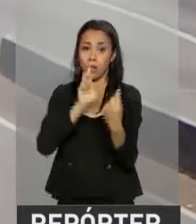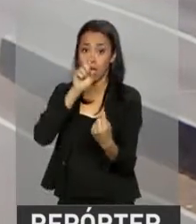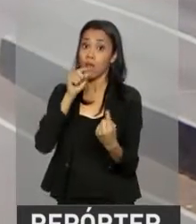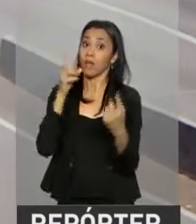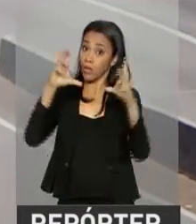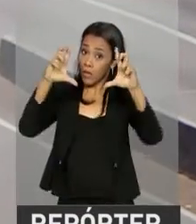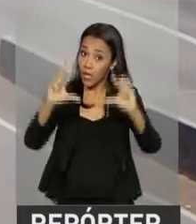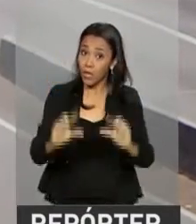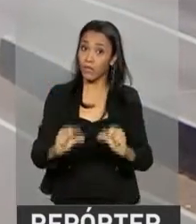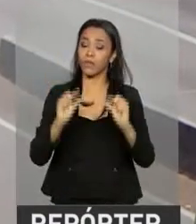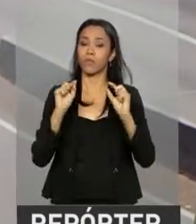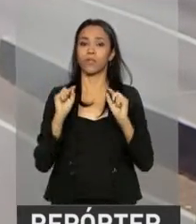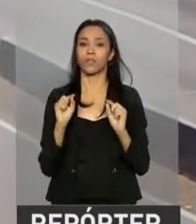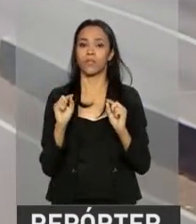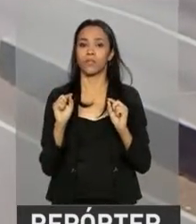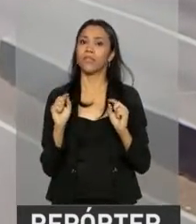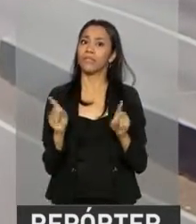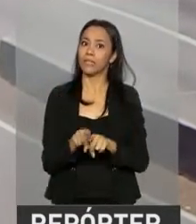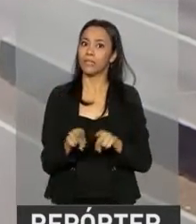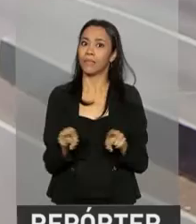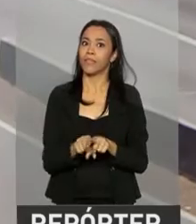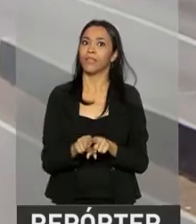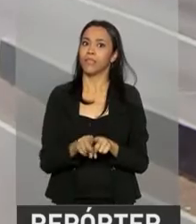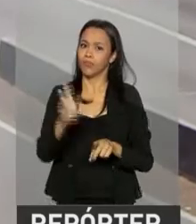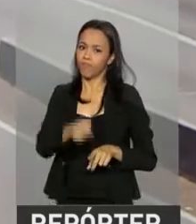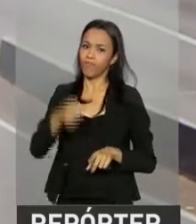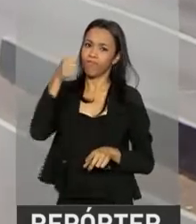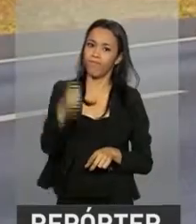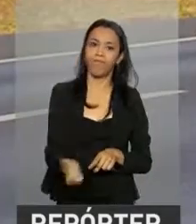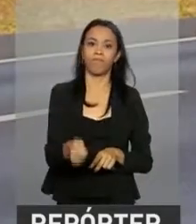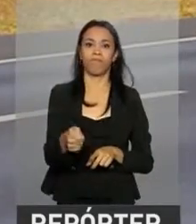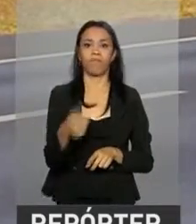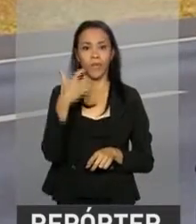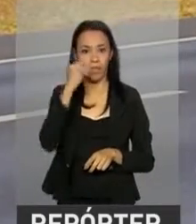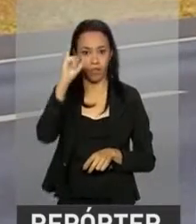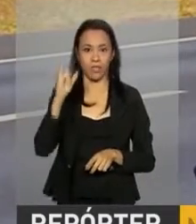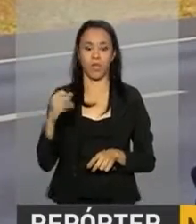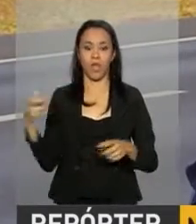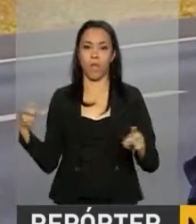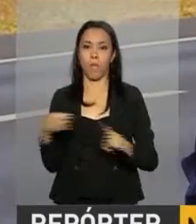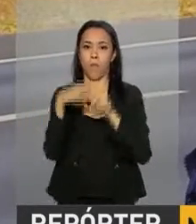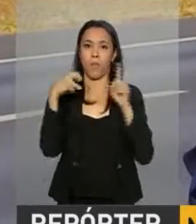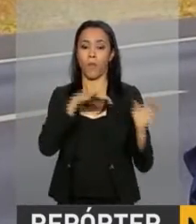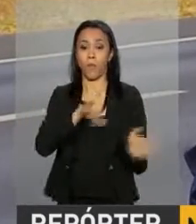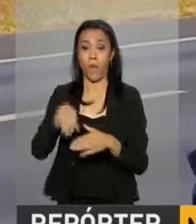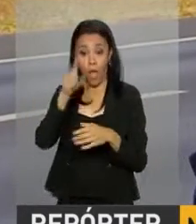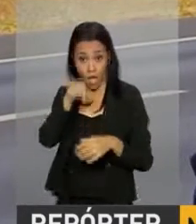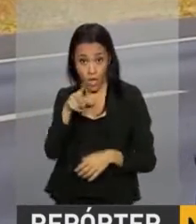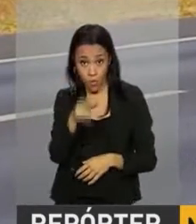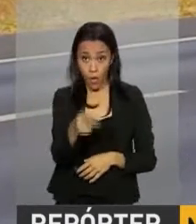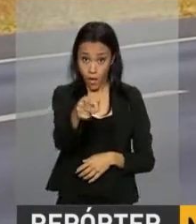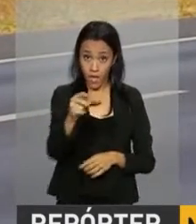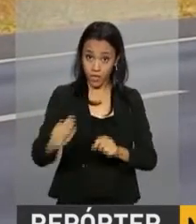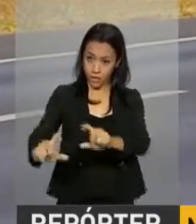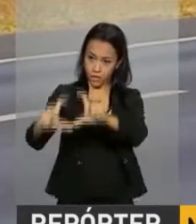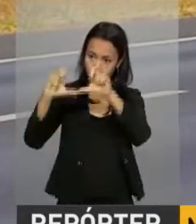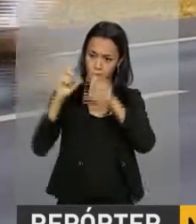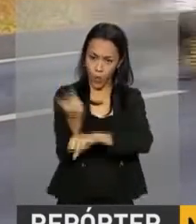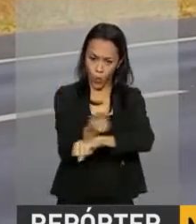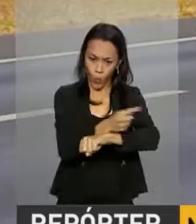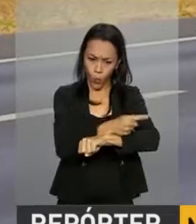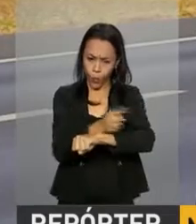tanto a quantidade quanto a severidade dos acidentes é por meio de equipamentos como este que o dnit garante a